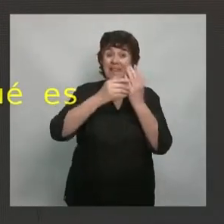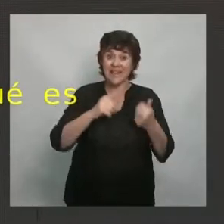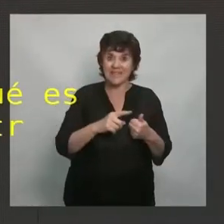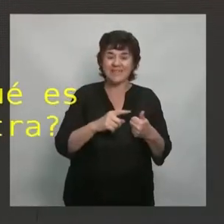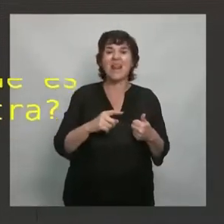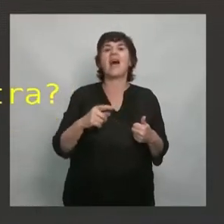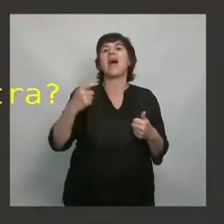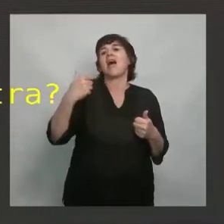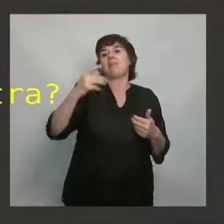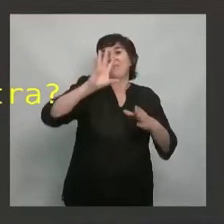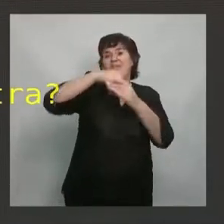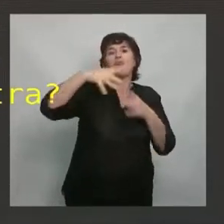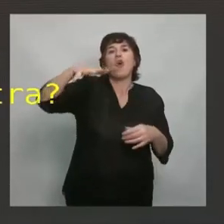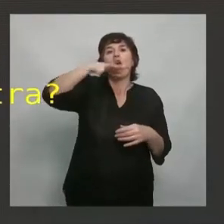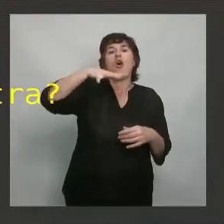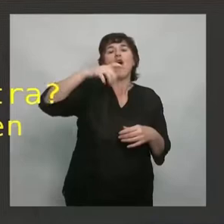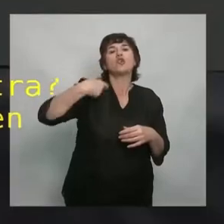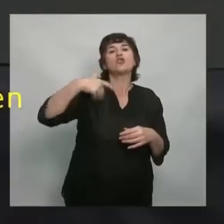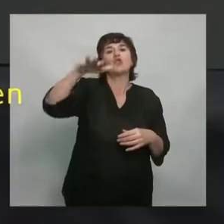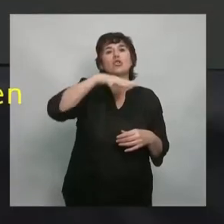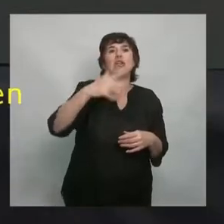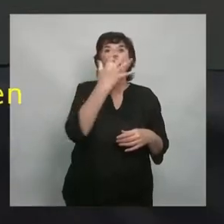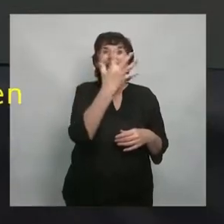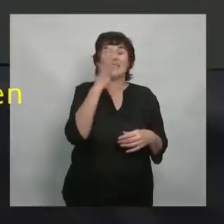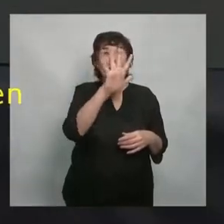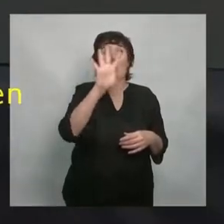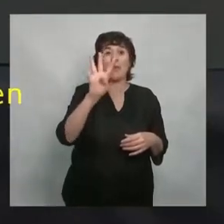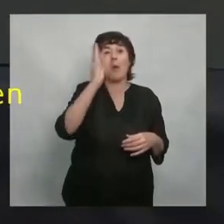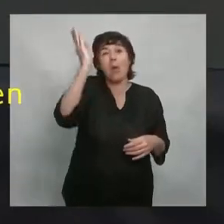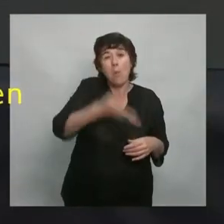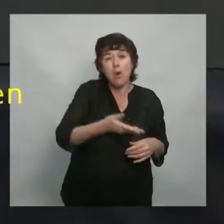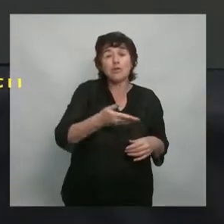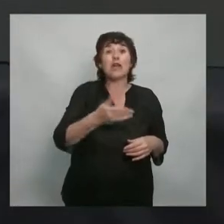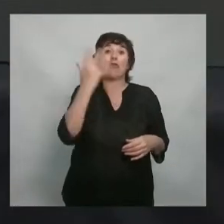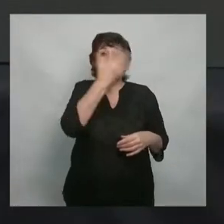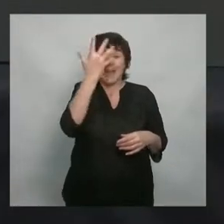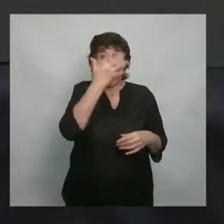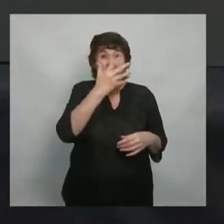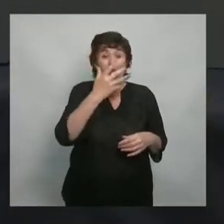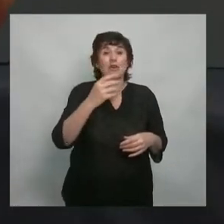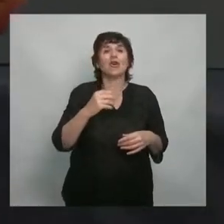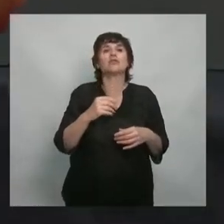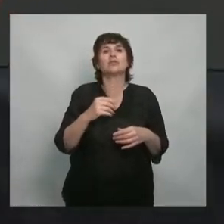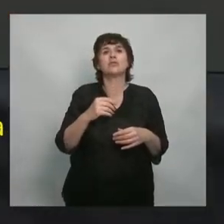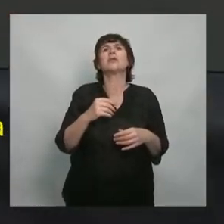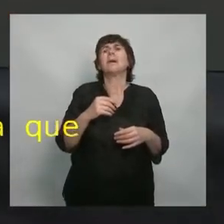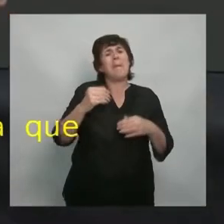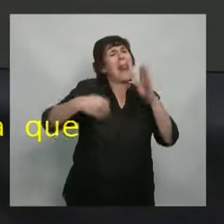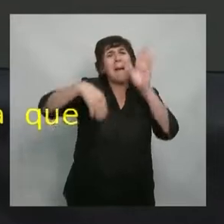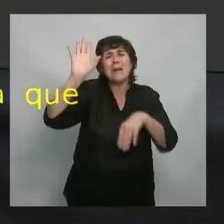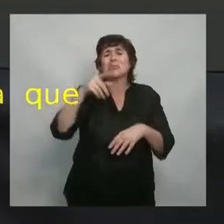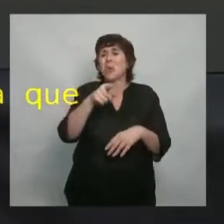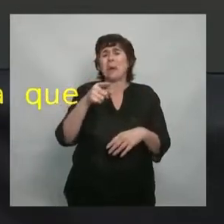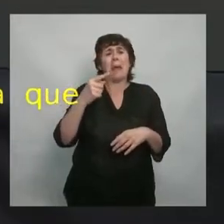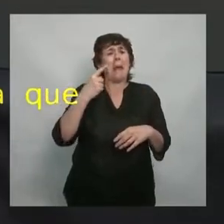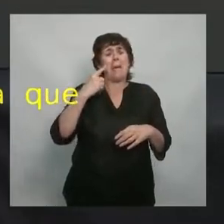com 54% da população negra e que vive a maioria em situação de desigualdade? E que essa desigualdade não é só econômica,